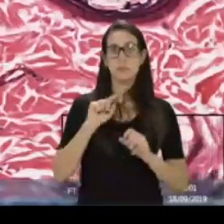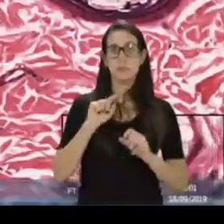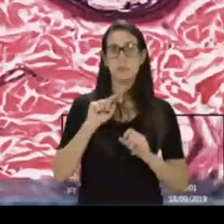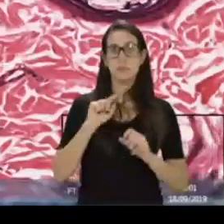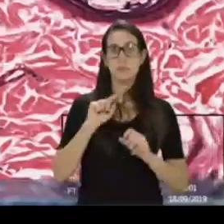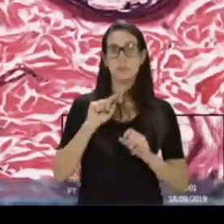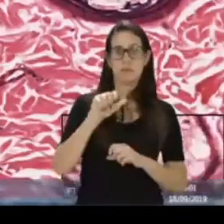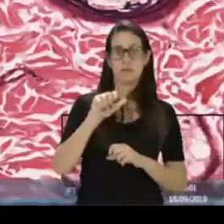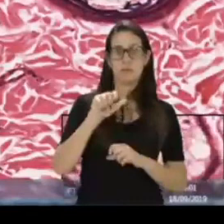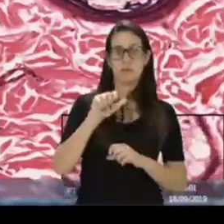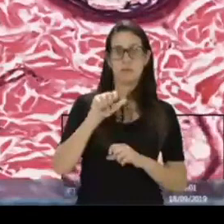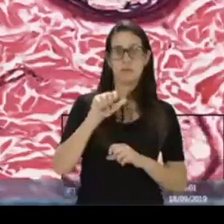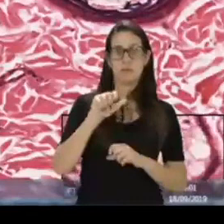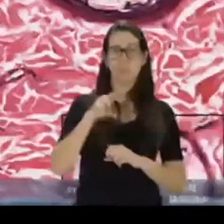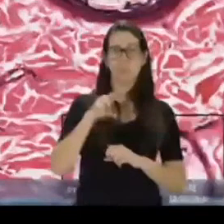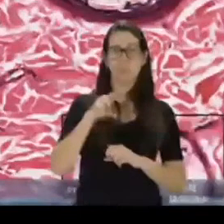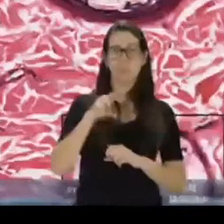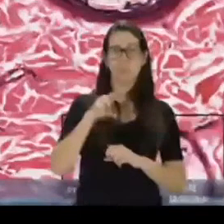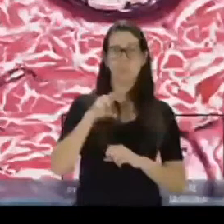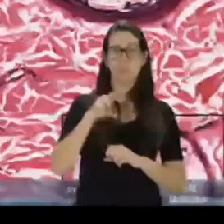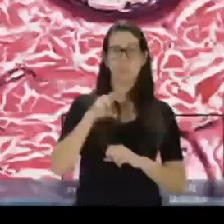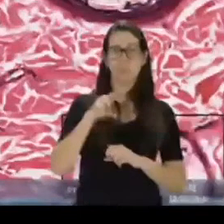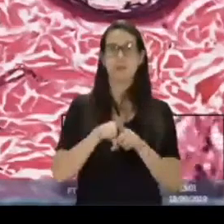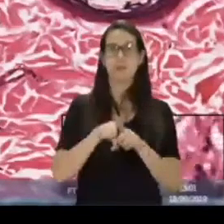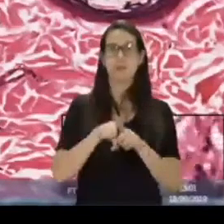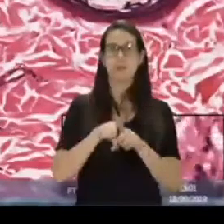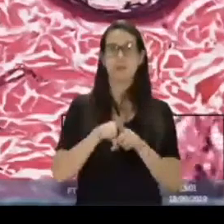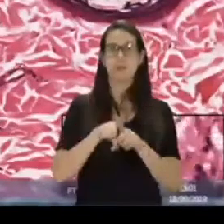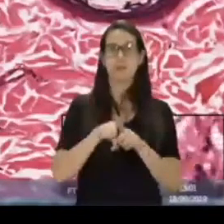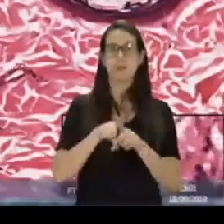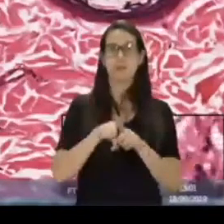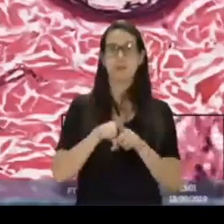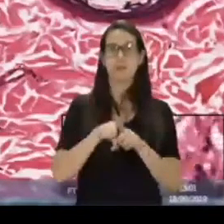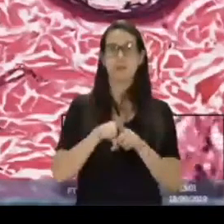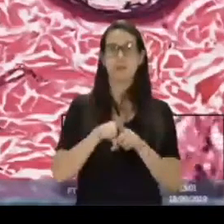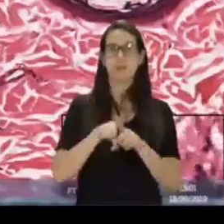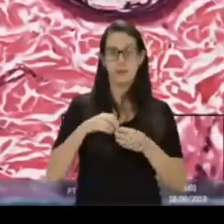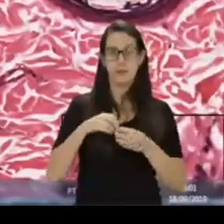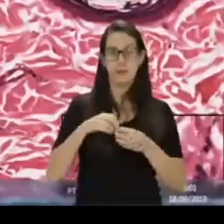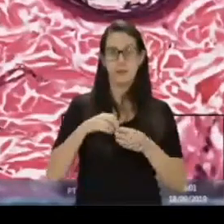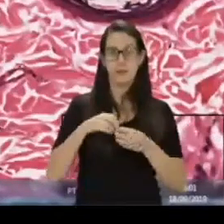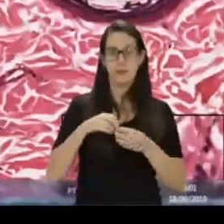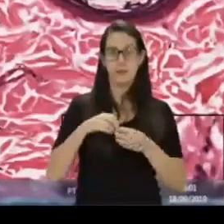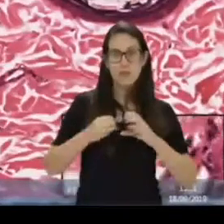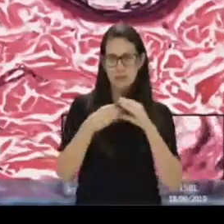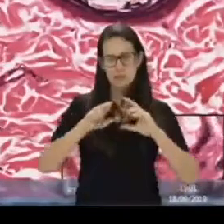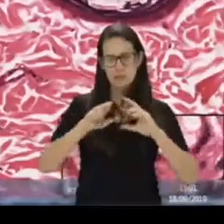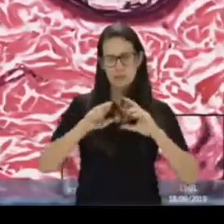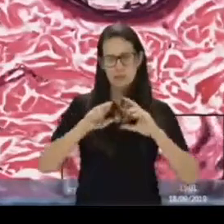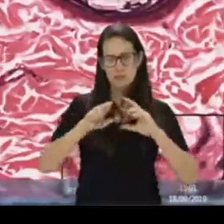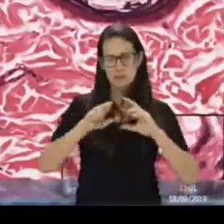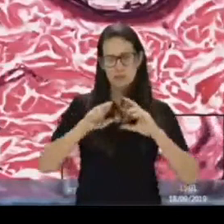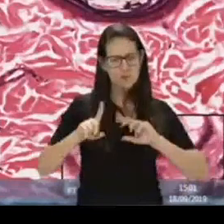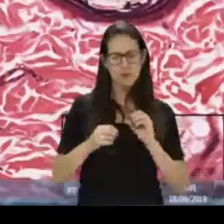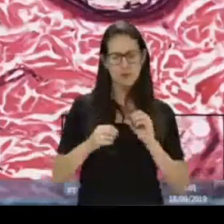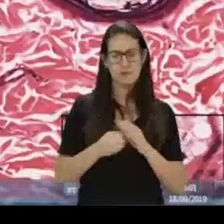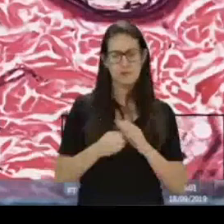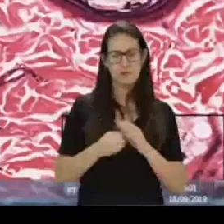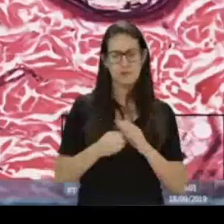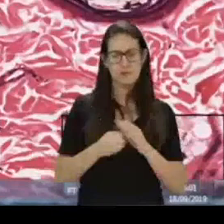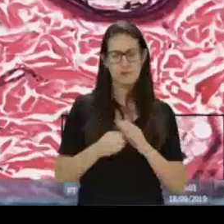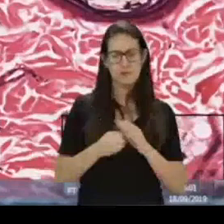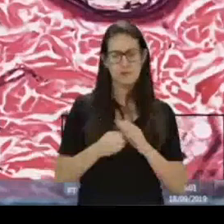glândulas, elas também são formadas, constituídas por células, então essas células, elas também possuem formatos diferentes. Então, olha só,